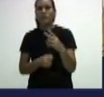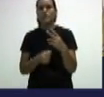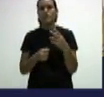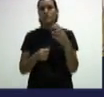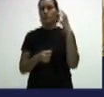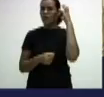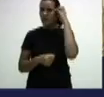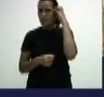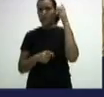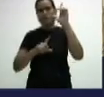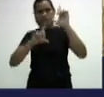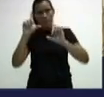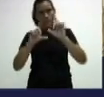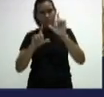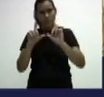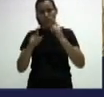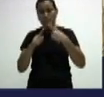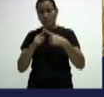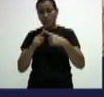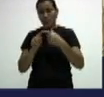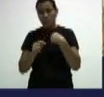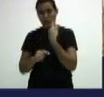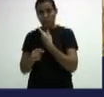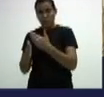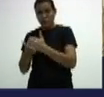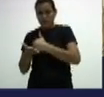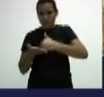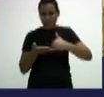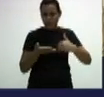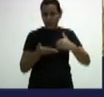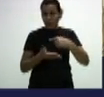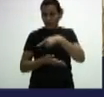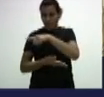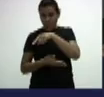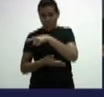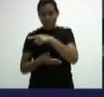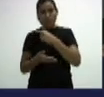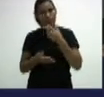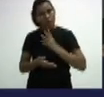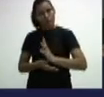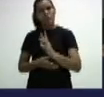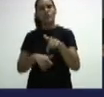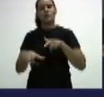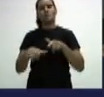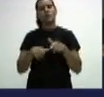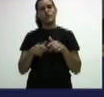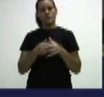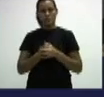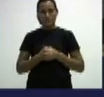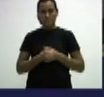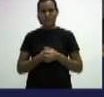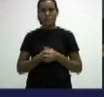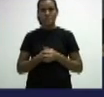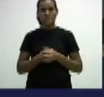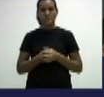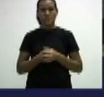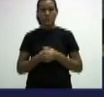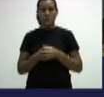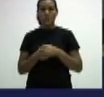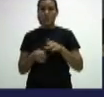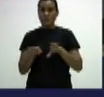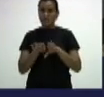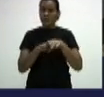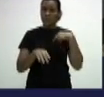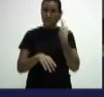nós sairmos, eles continuarem produzindo, terem o espaço deles lá para continuar a produção. Né? E fora que nós